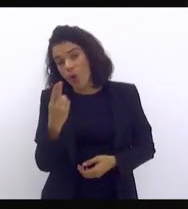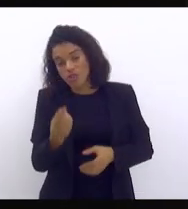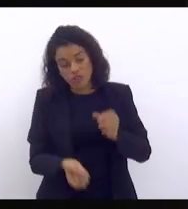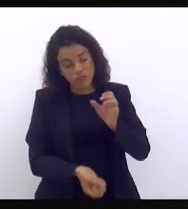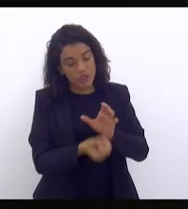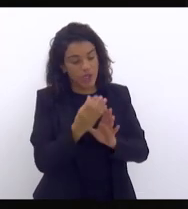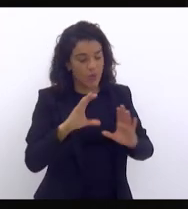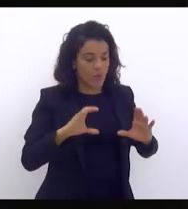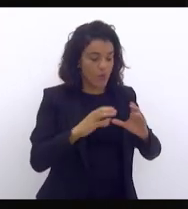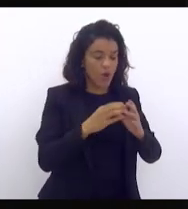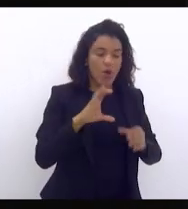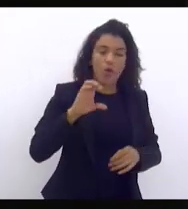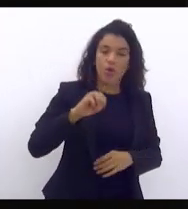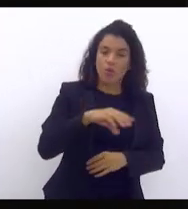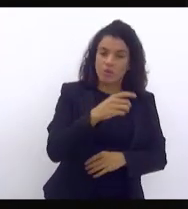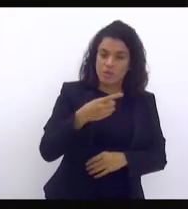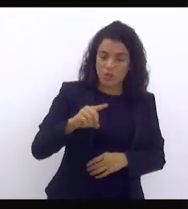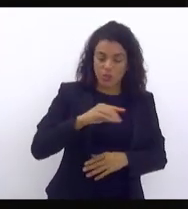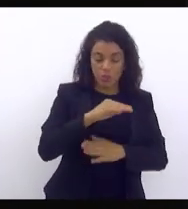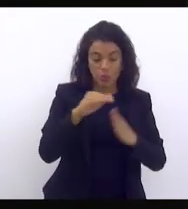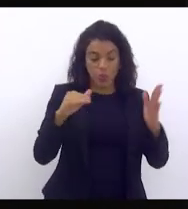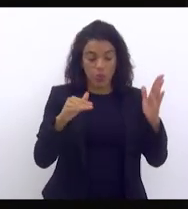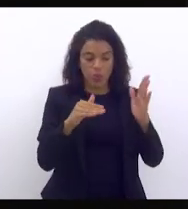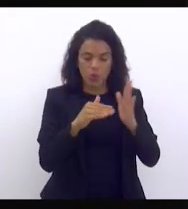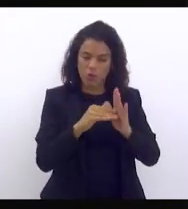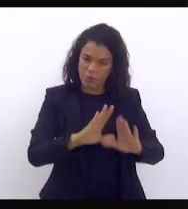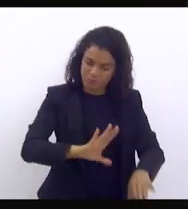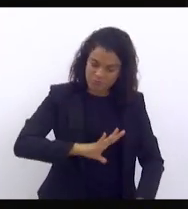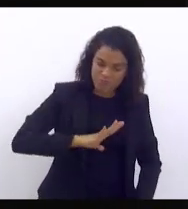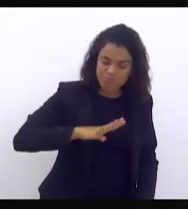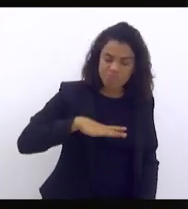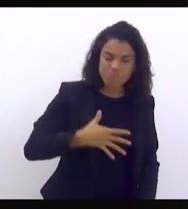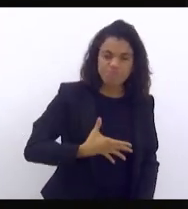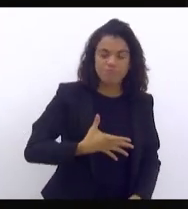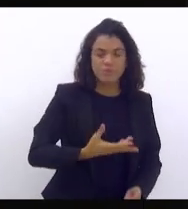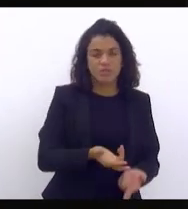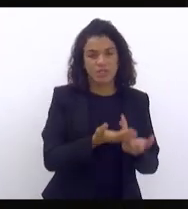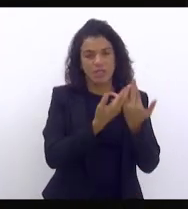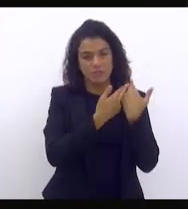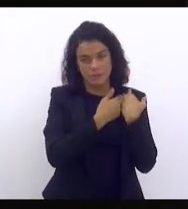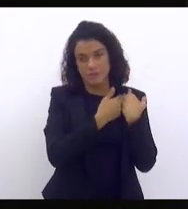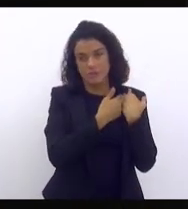comissão nesta casa com total envergadura de responsabilidade,